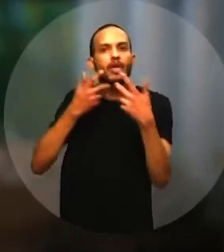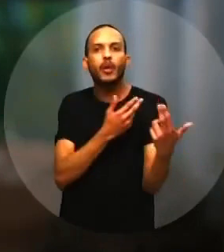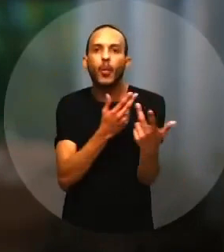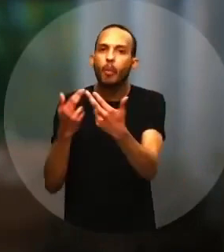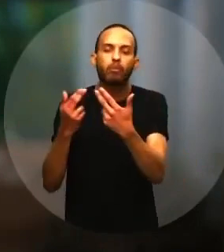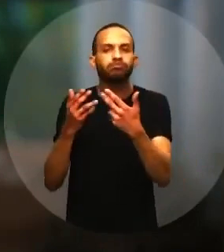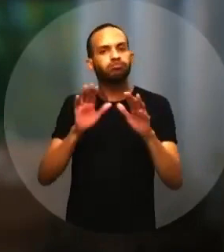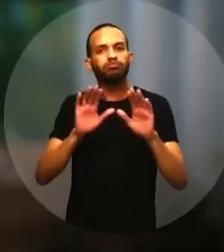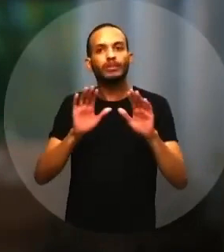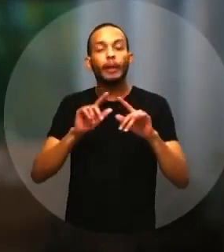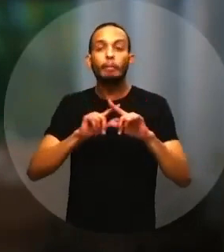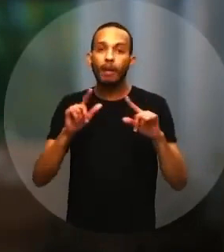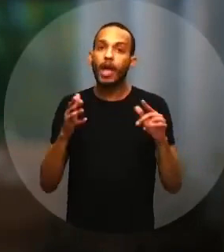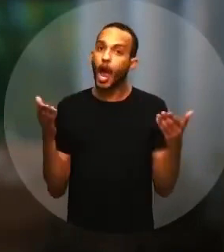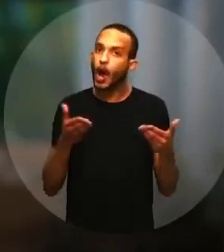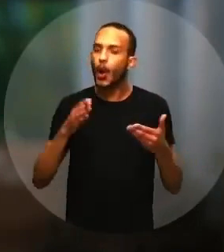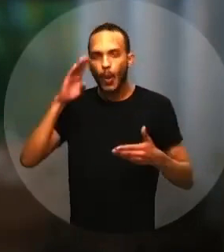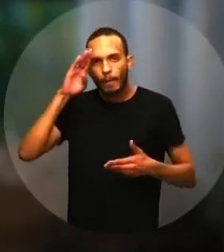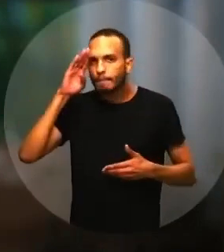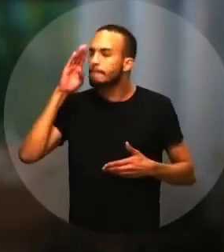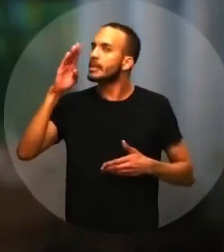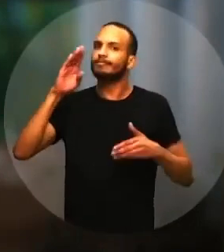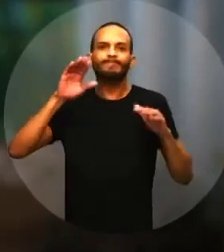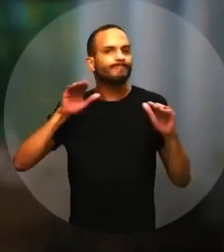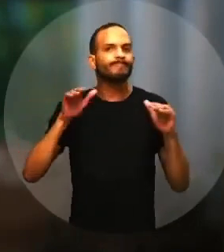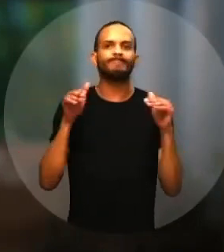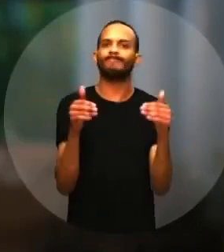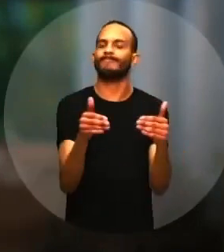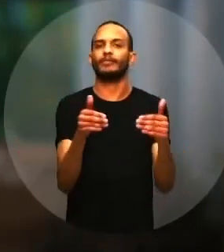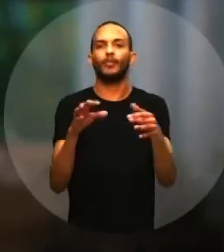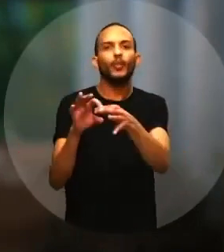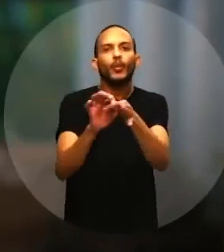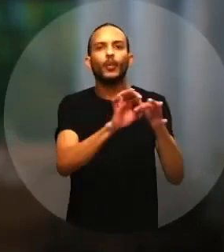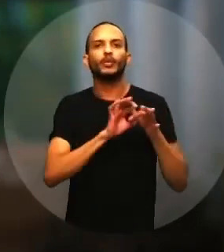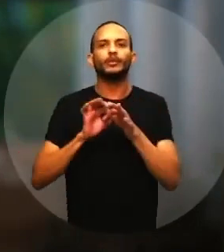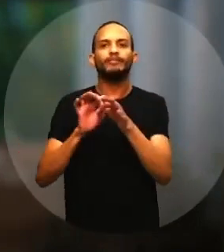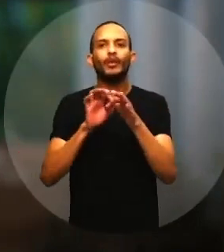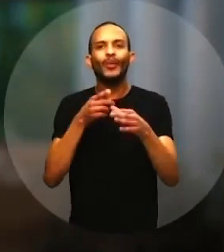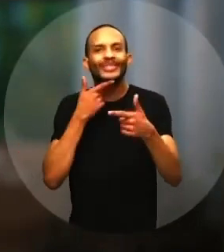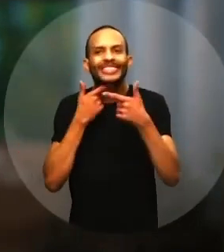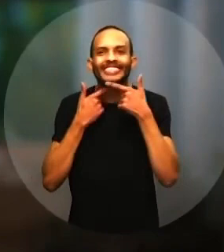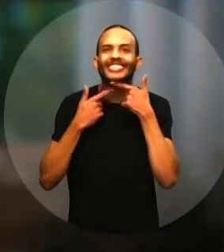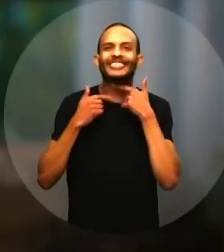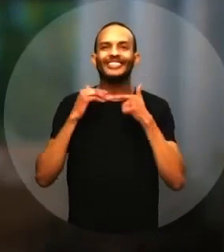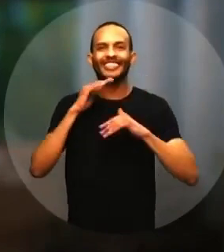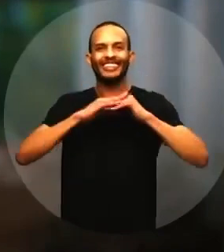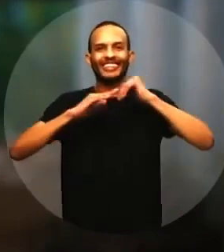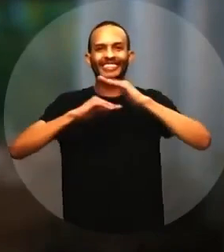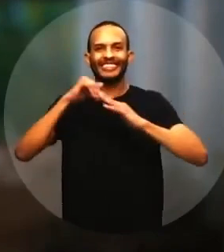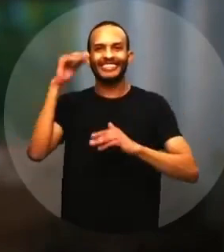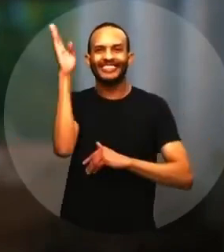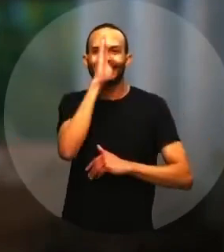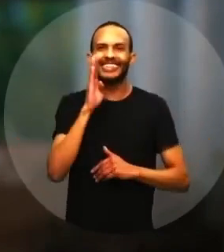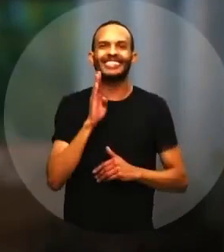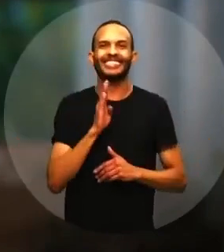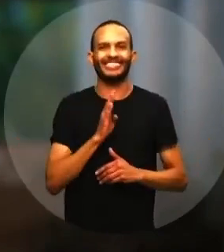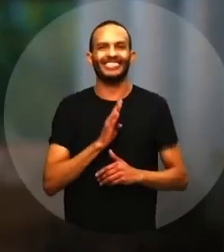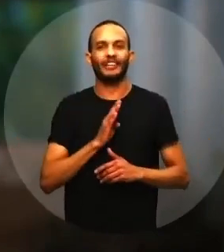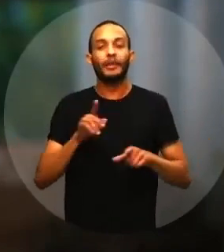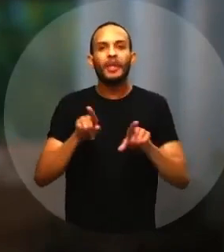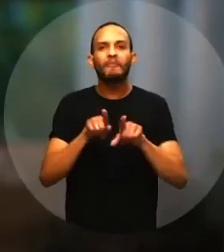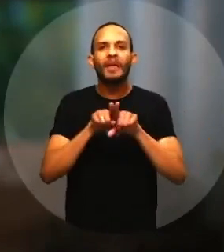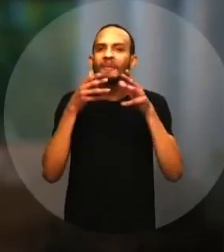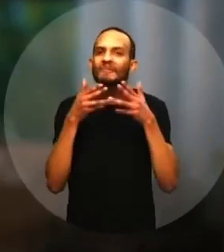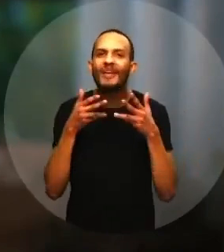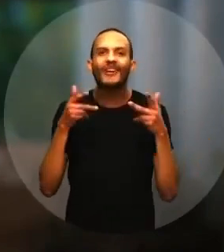igual em tudo nesse momento algo muito mais importante nos Junior o desejo de Reconstruir o